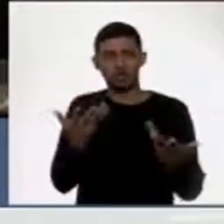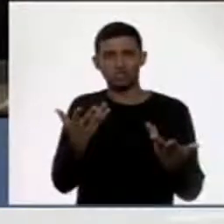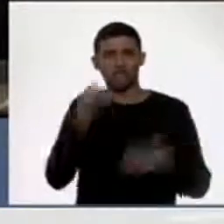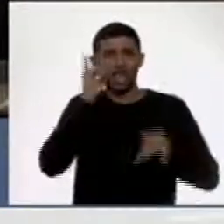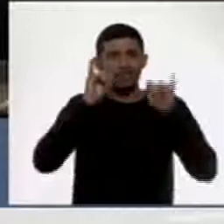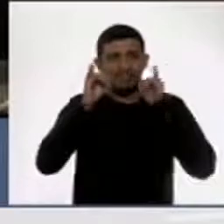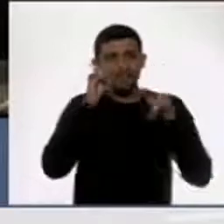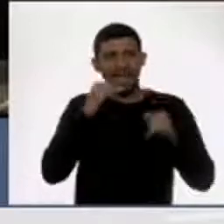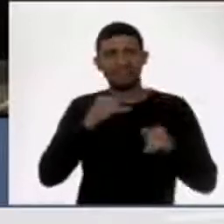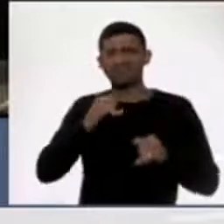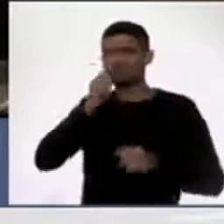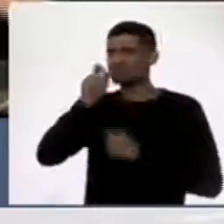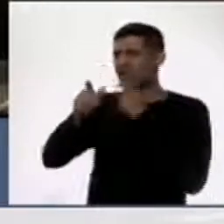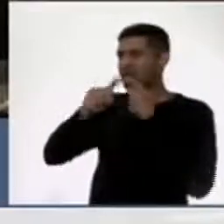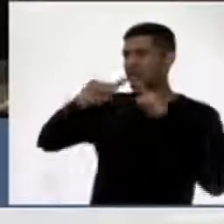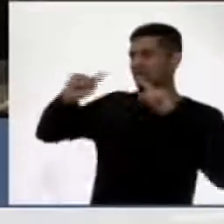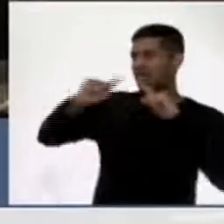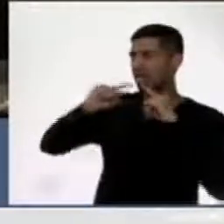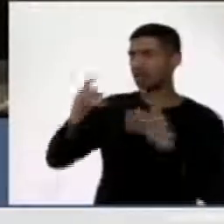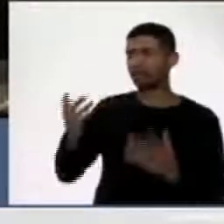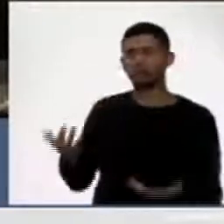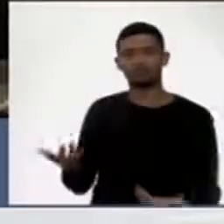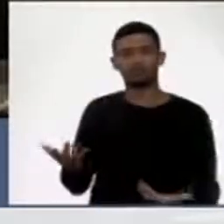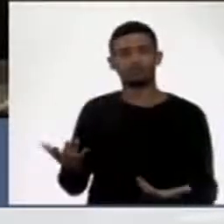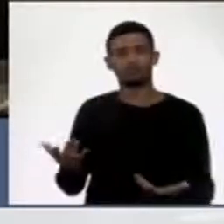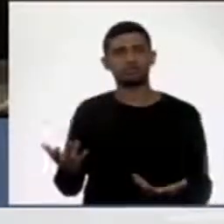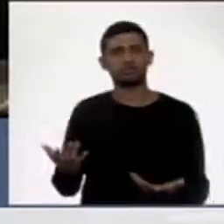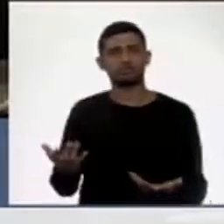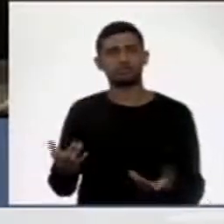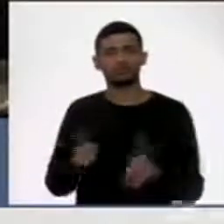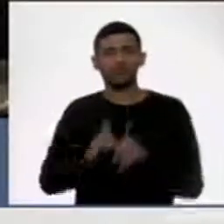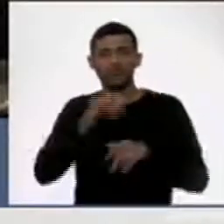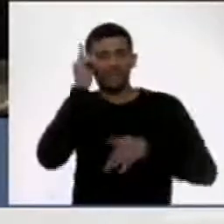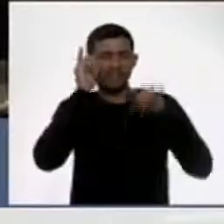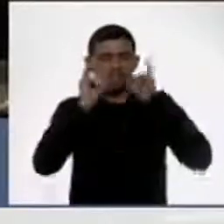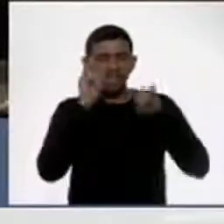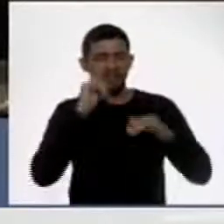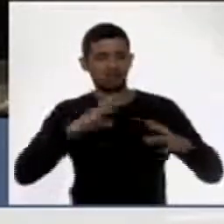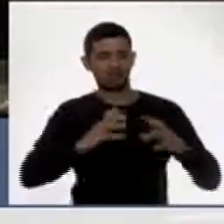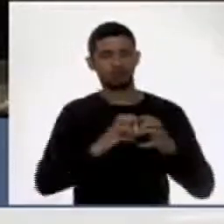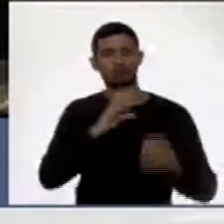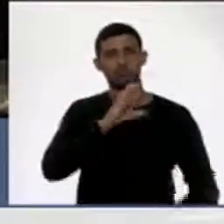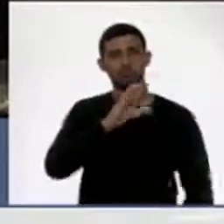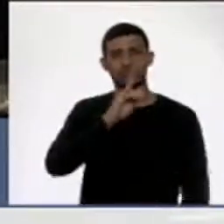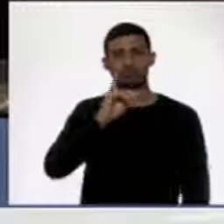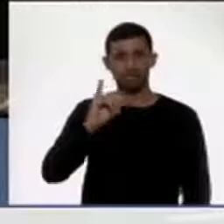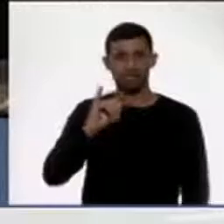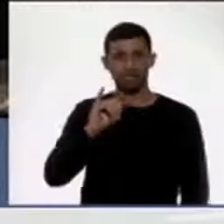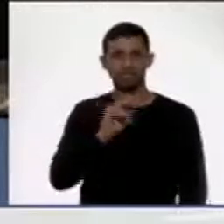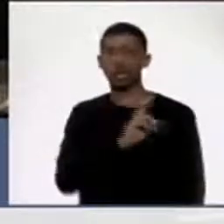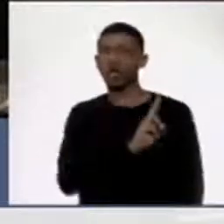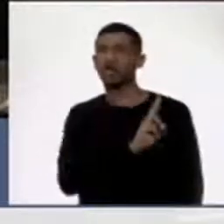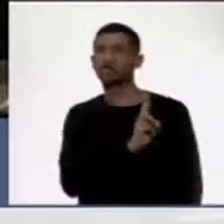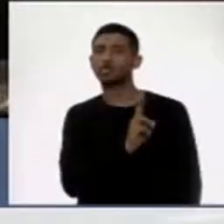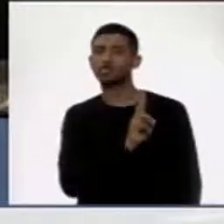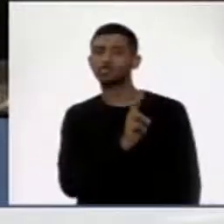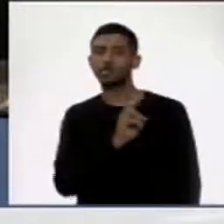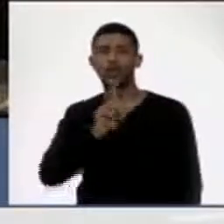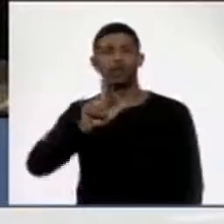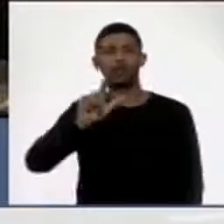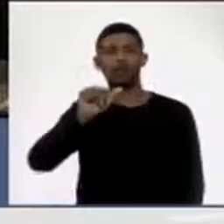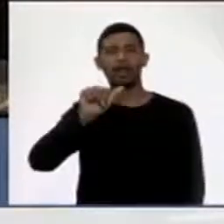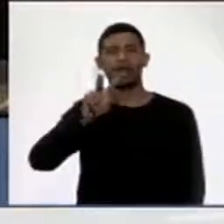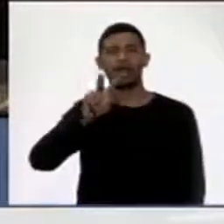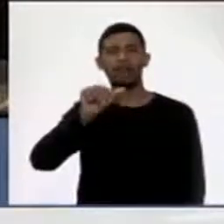a críticas, sujeita a uma CPI chamada